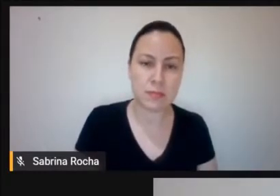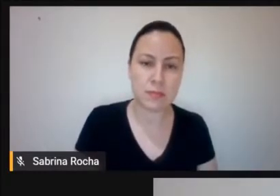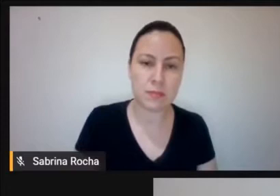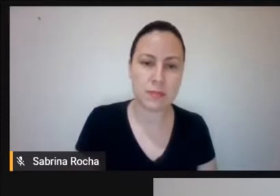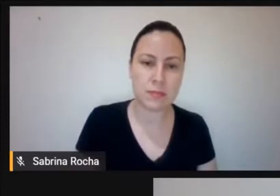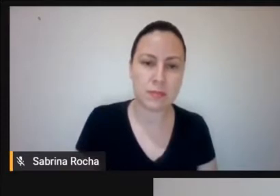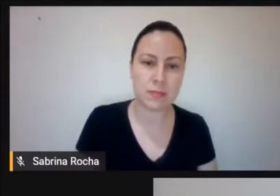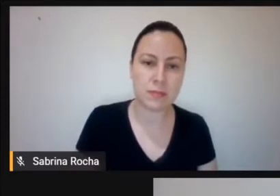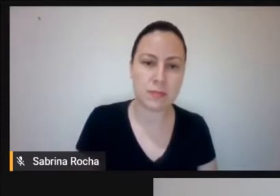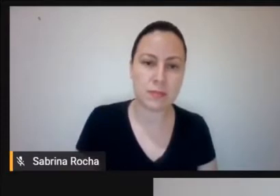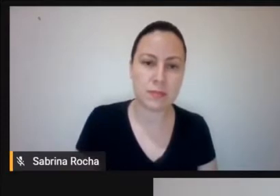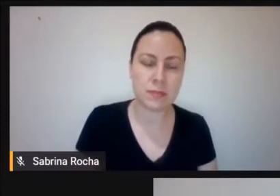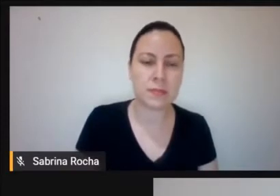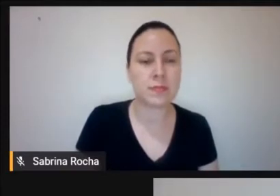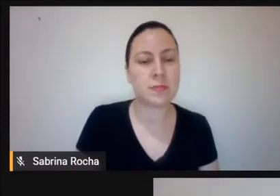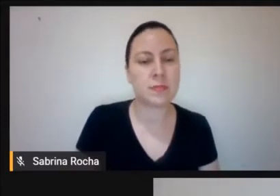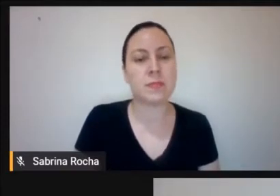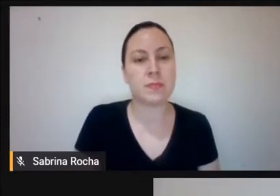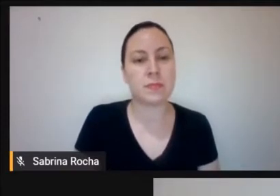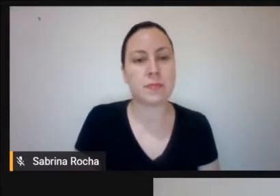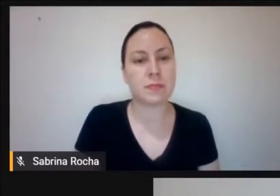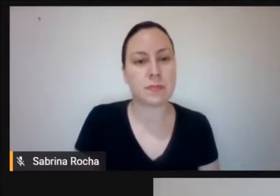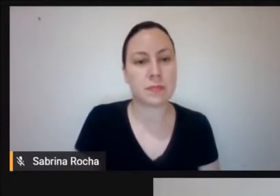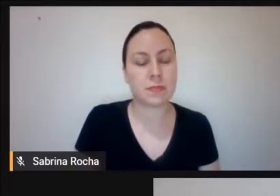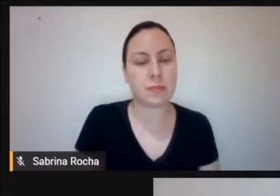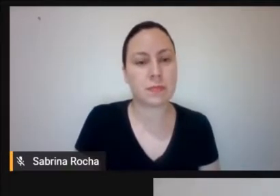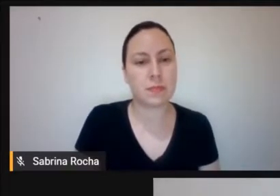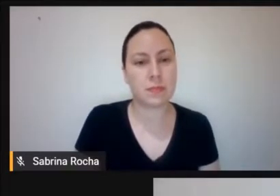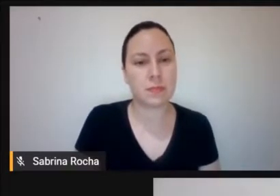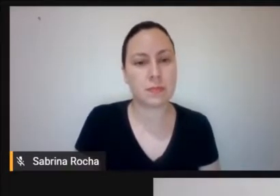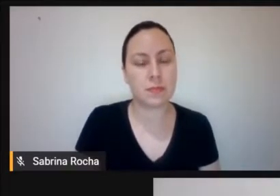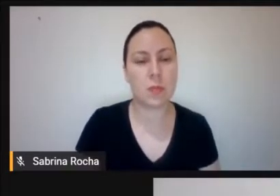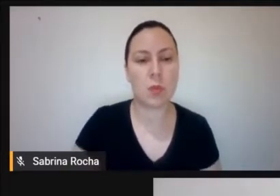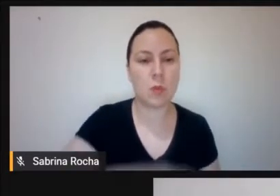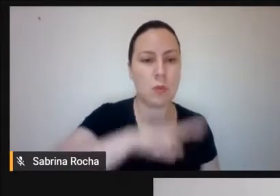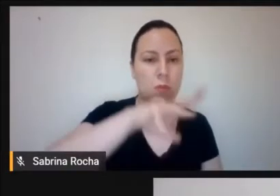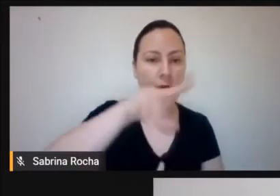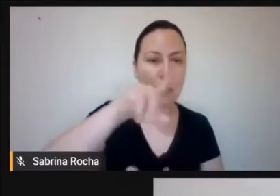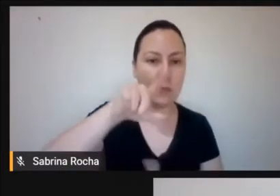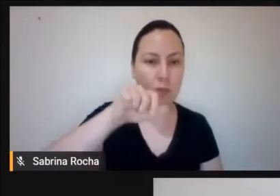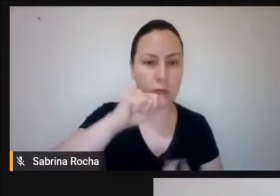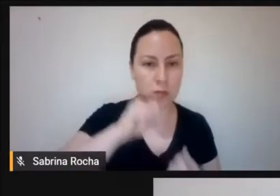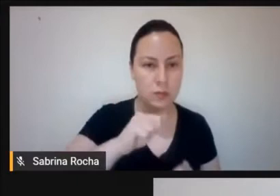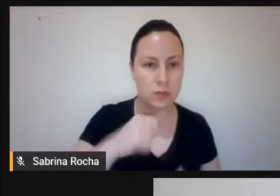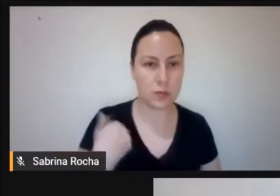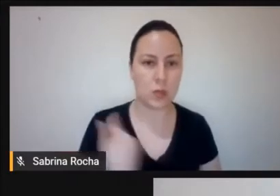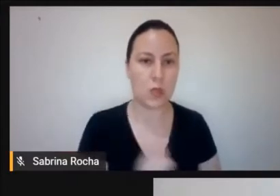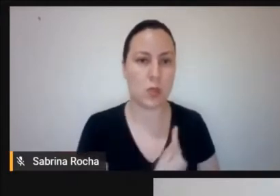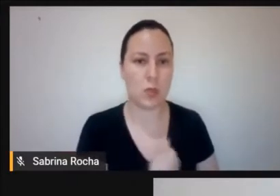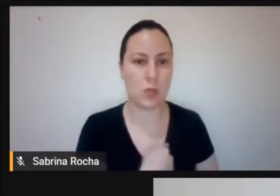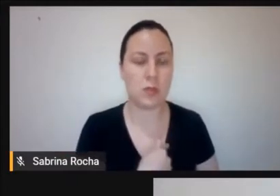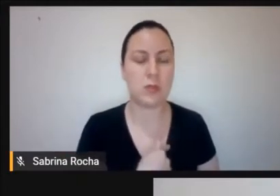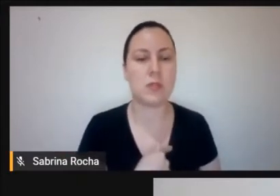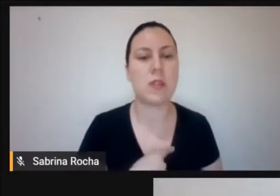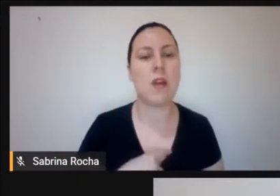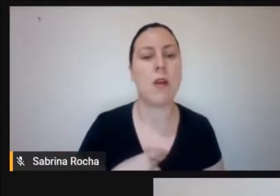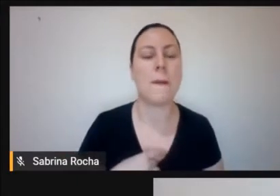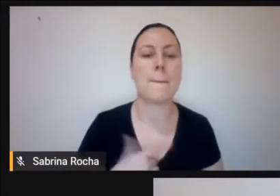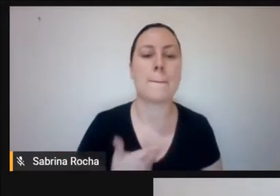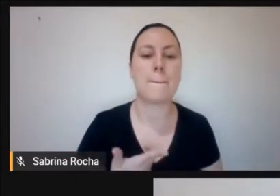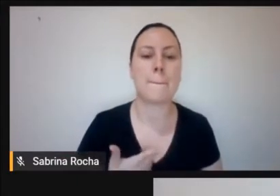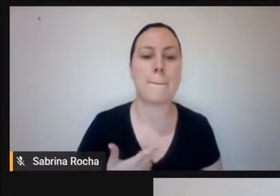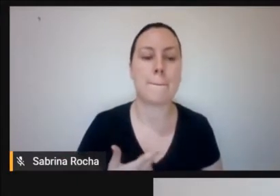eu falei no Ideias para Adiar o Fim do Mundo, que esse mundo que nós estamos consumindo agora, ele foi